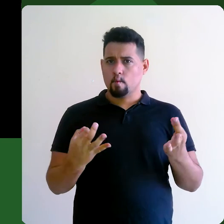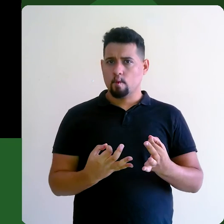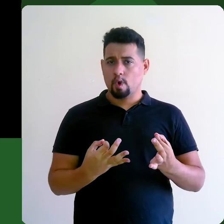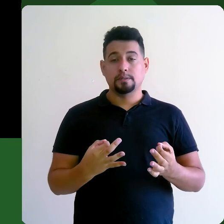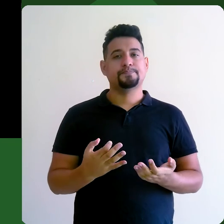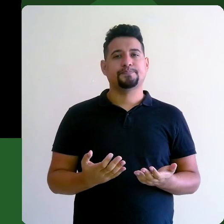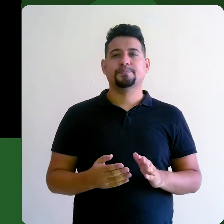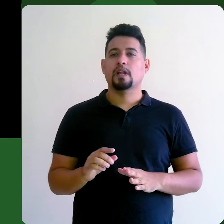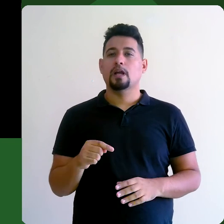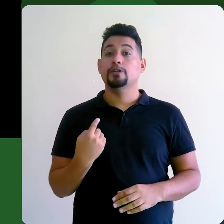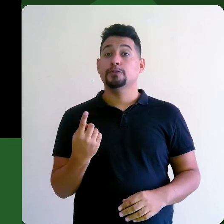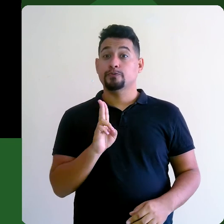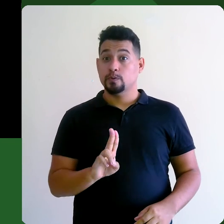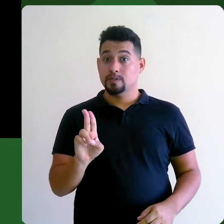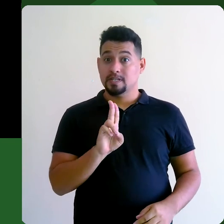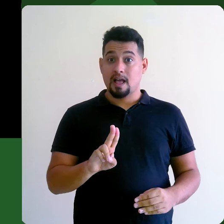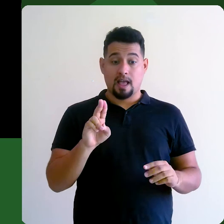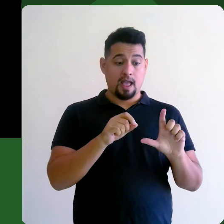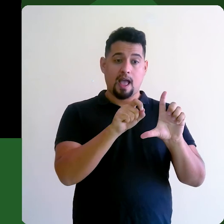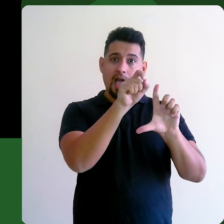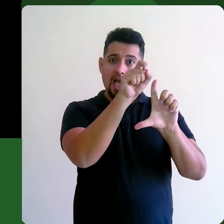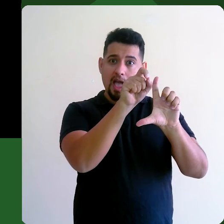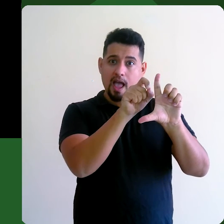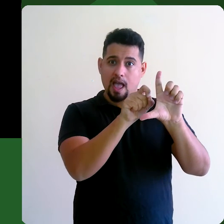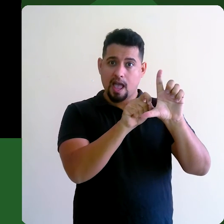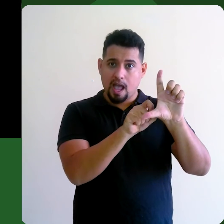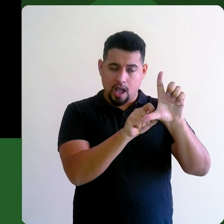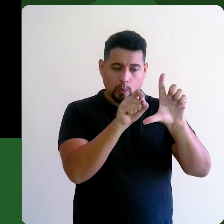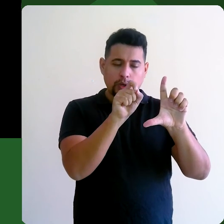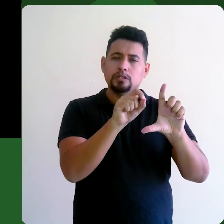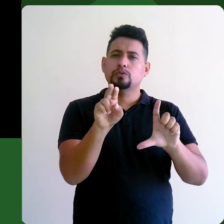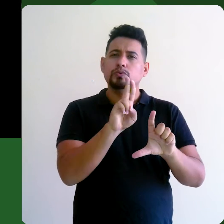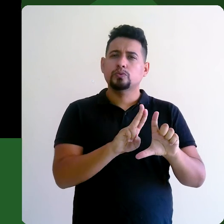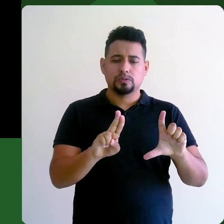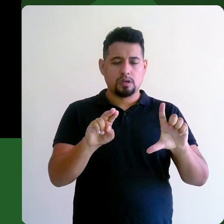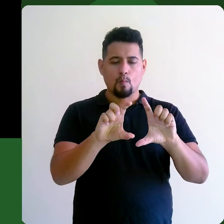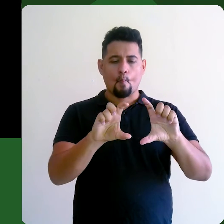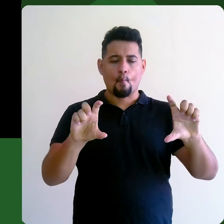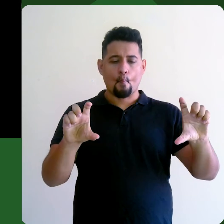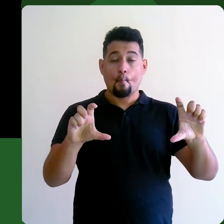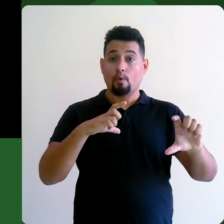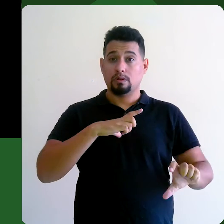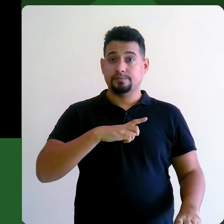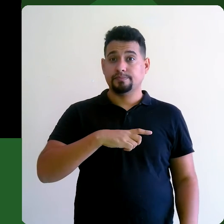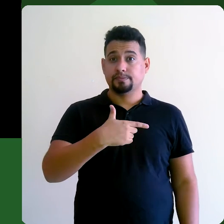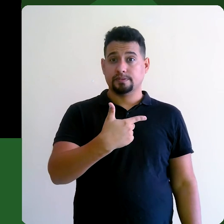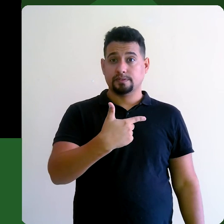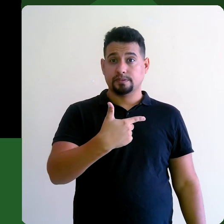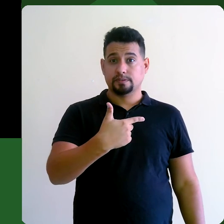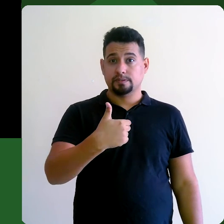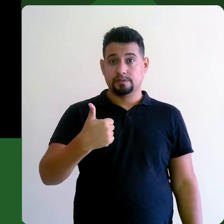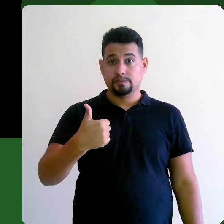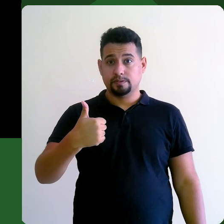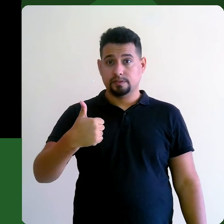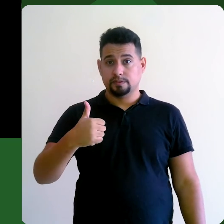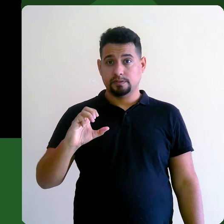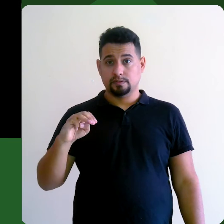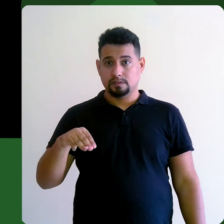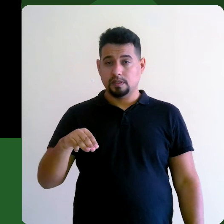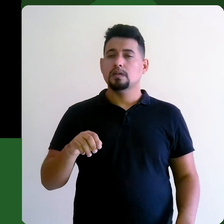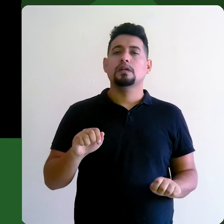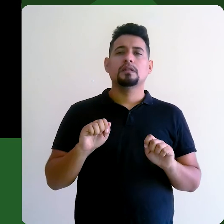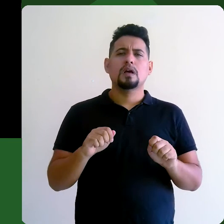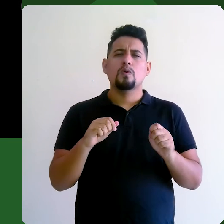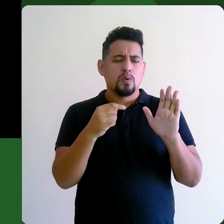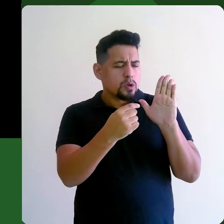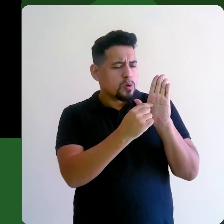como parte de um trabalho, isso não vai ficar legal. Então, a gente utiliza a régua e mede a largura dessa folha, ela tem